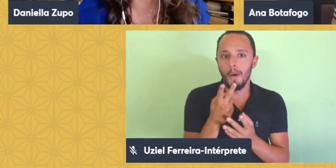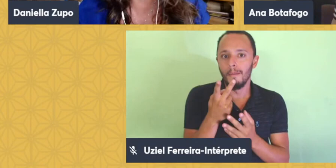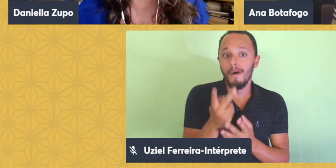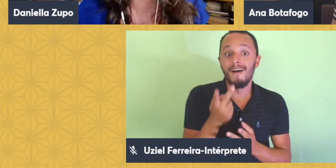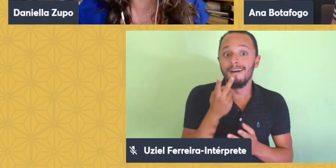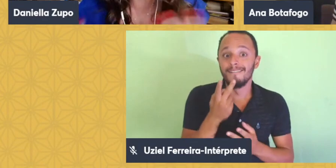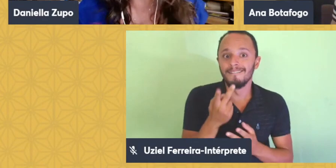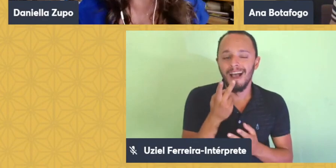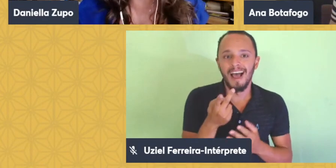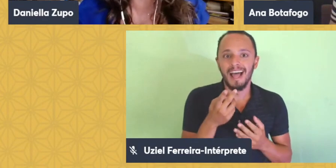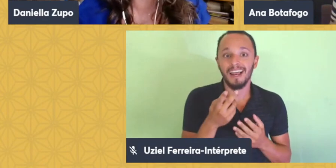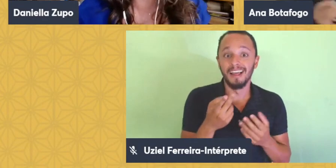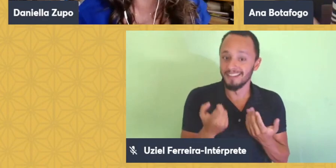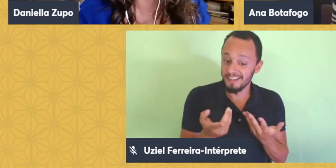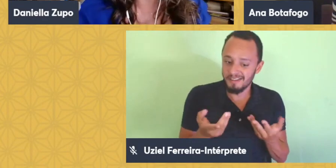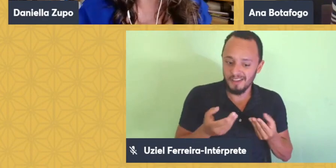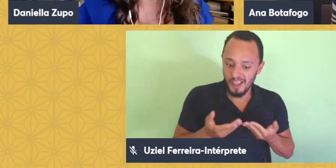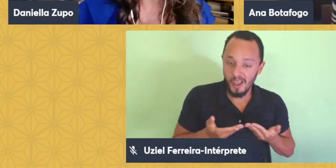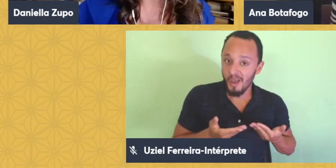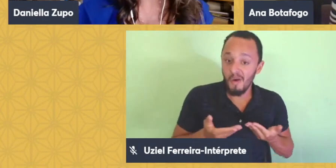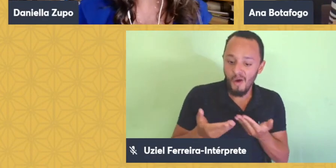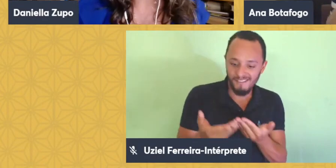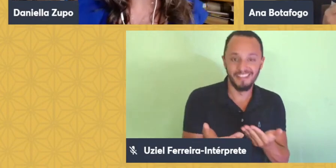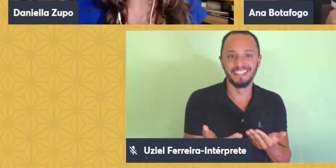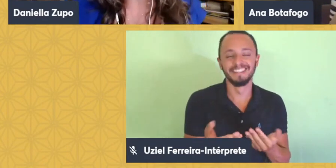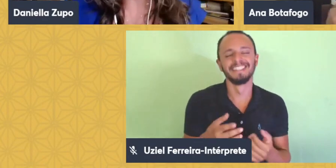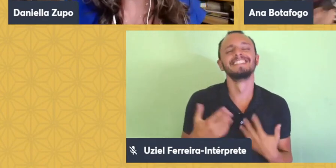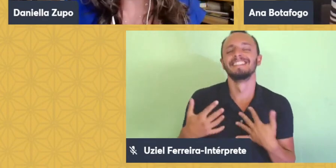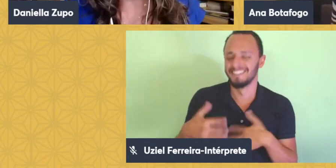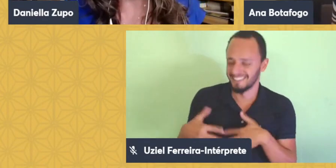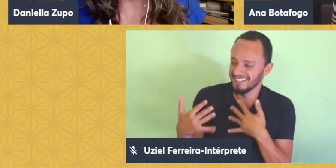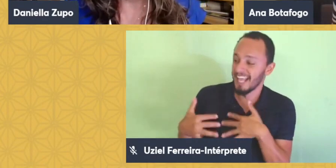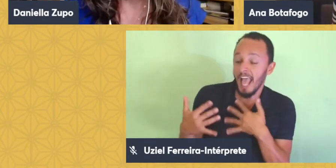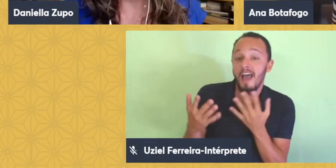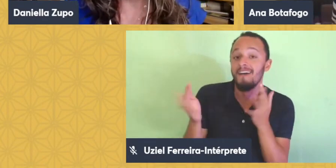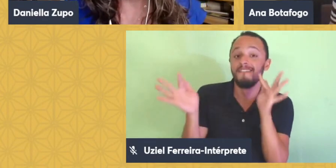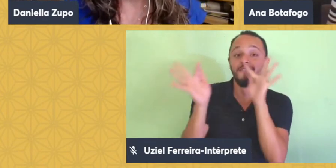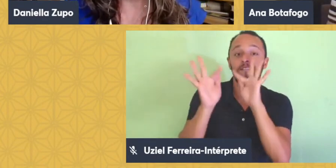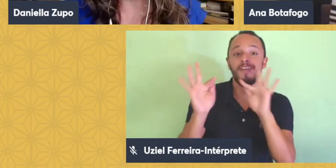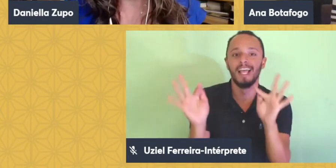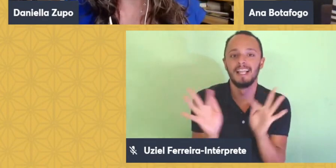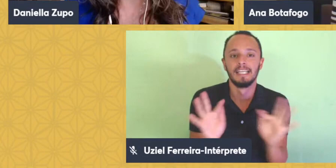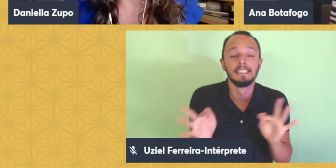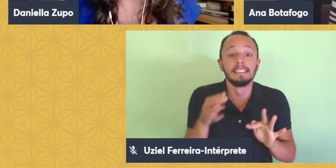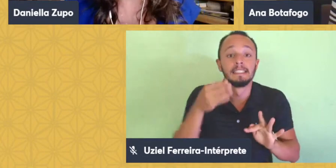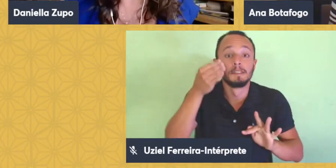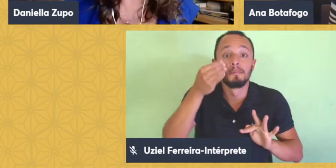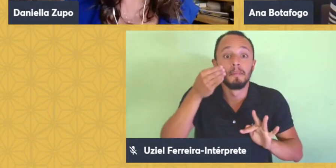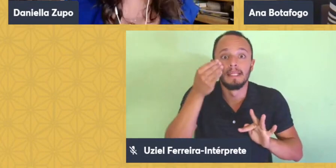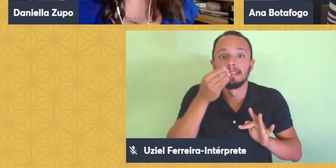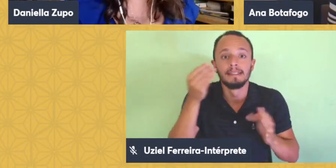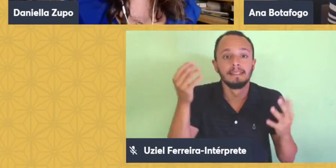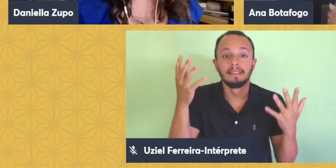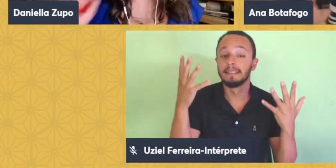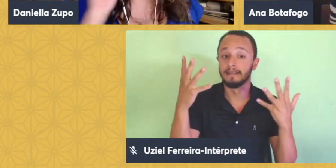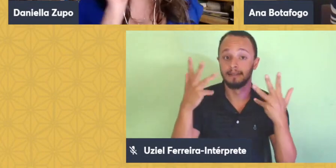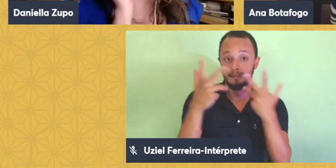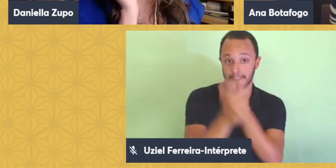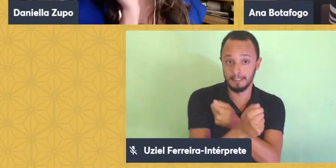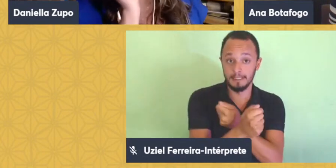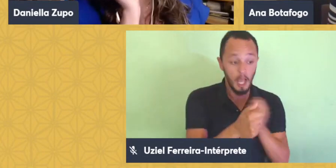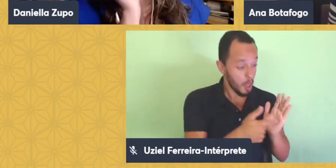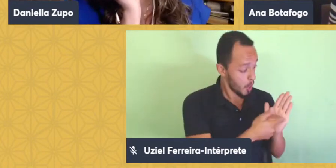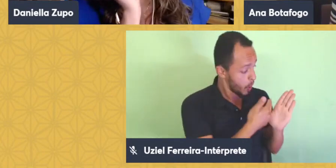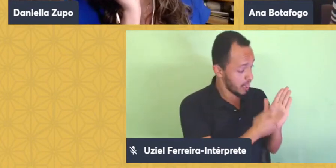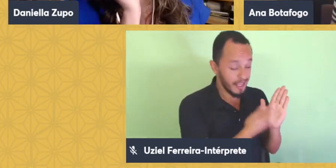fizesse convite que elas experiências feliz foi uma está sendo uma experiência linda porque acabei de lançar no